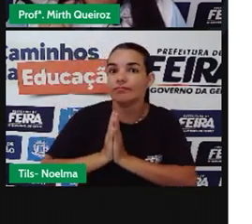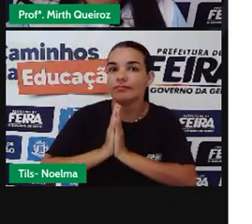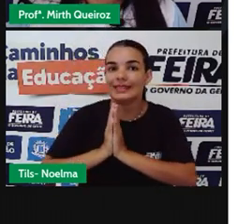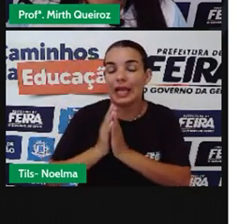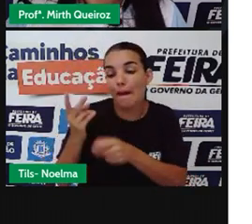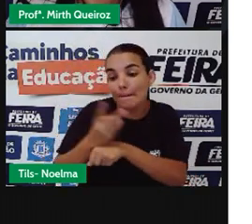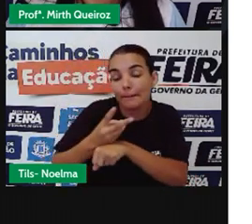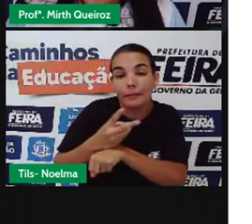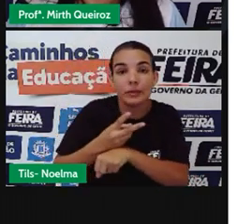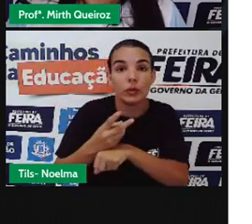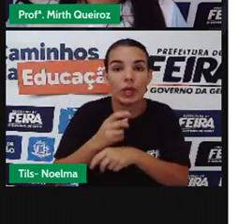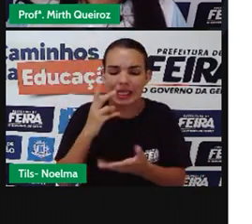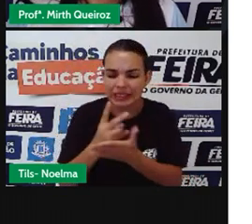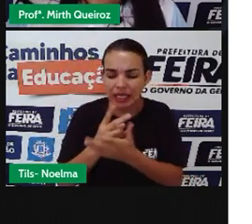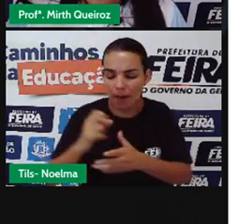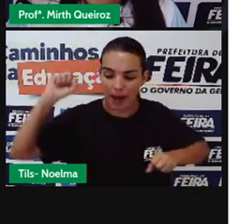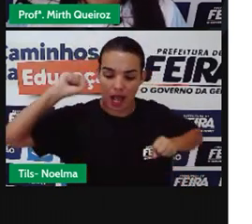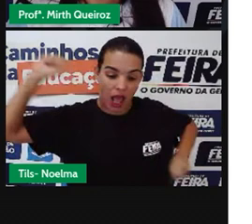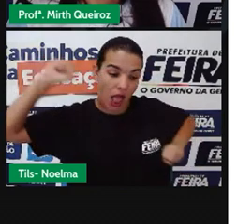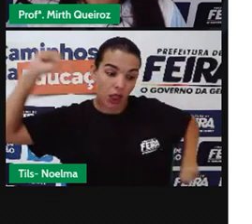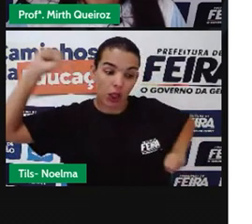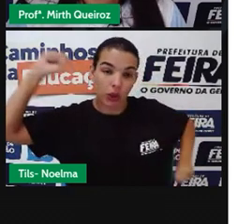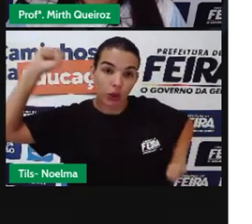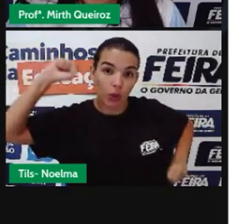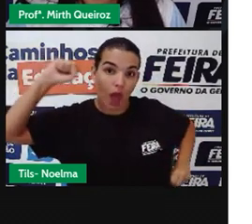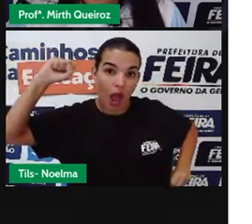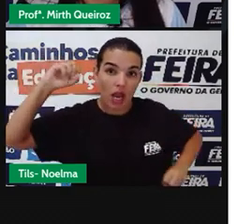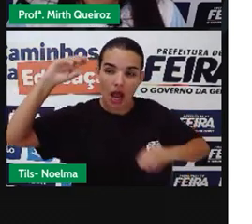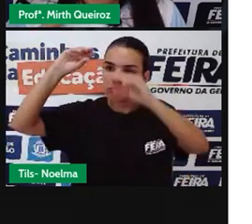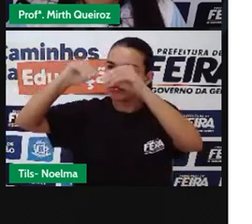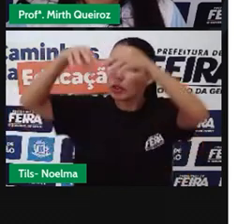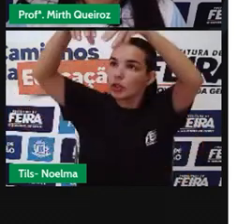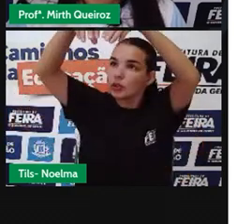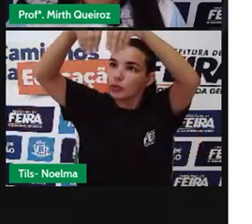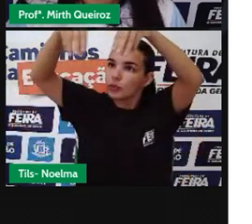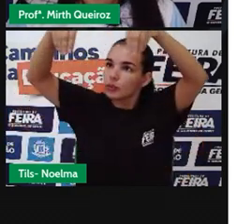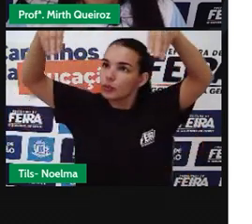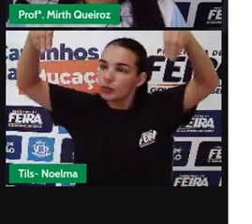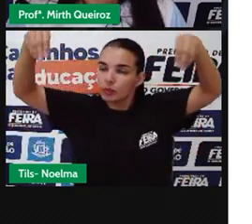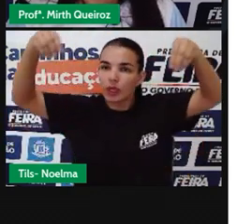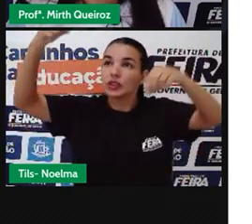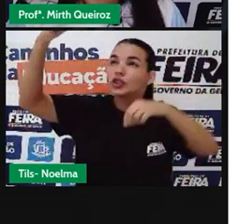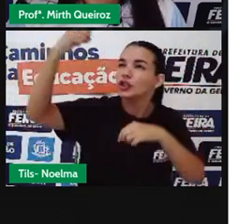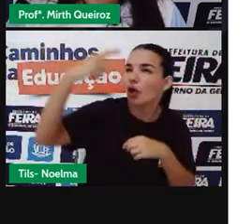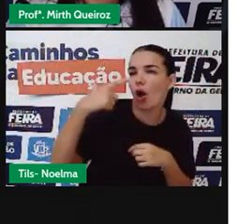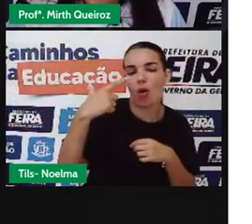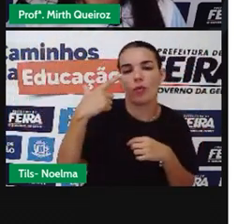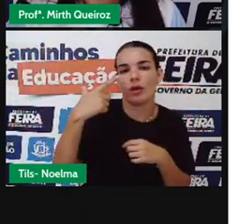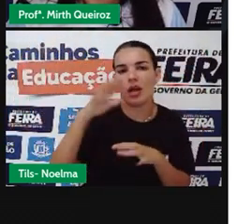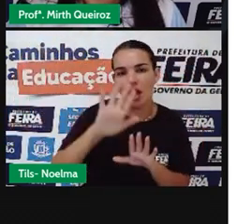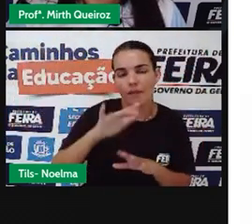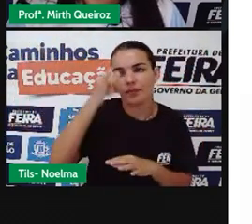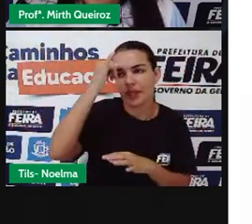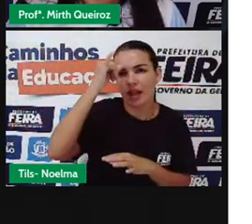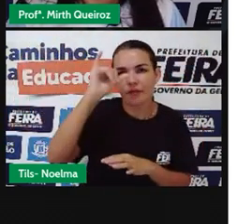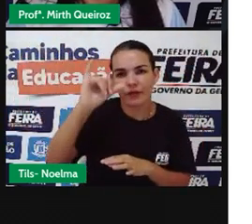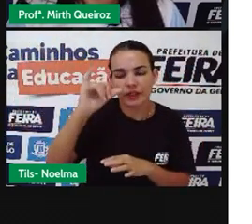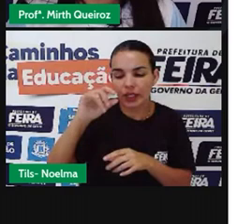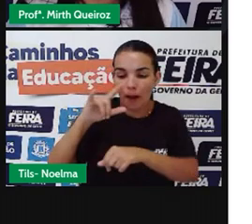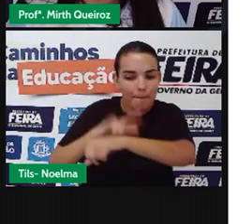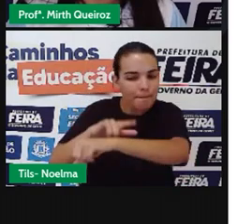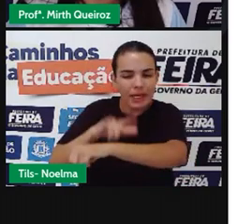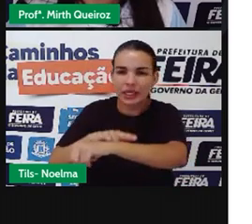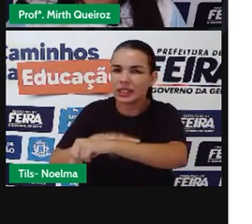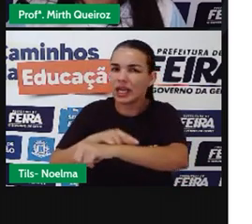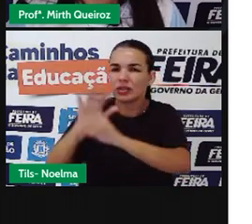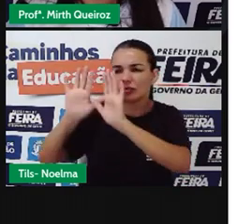procure colocar suas toalhas e roupas em geral para secar ao sol existe dinossauro Caetano